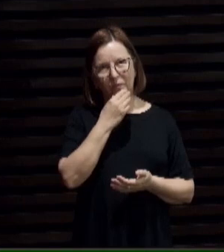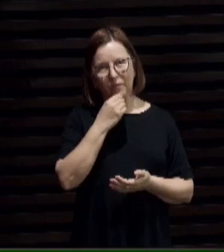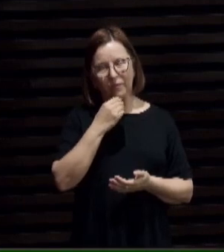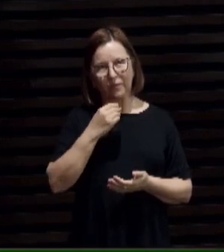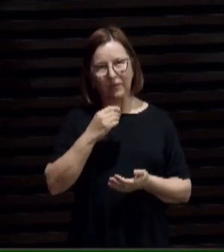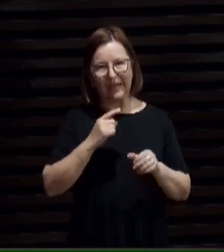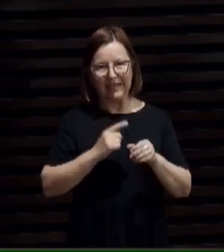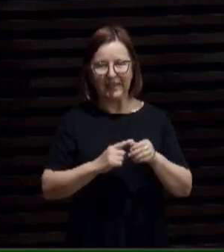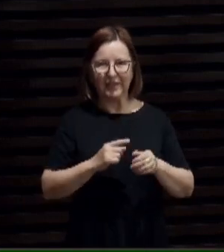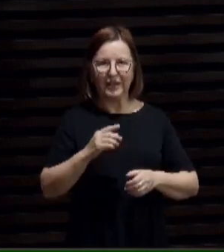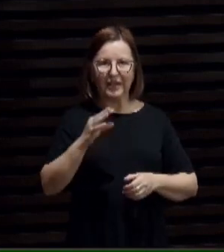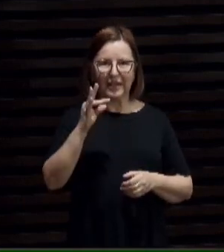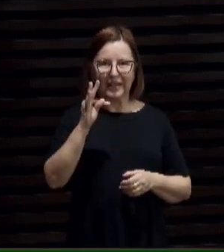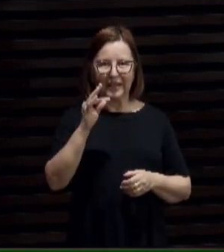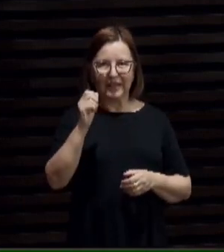Taubaté,